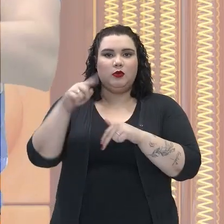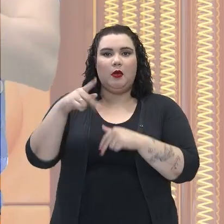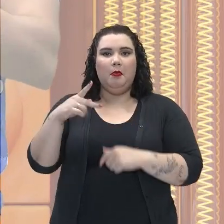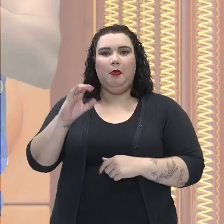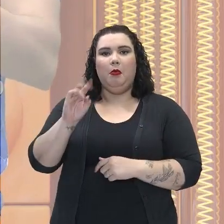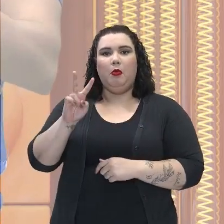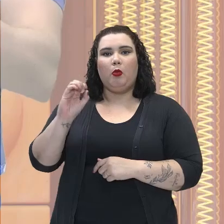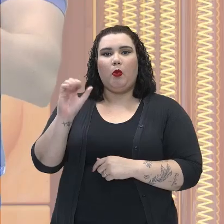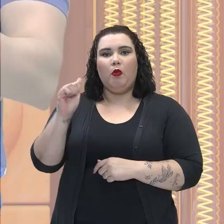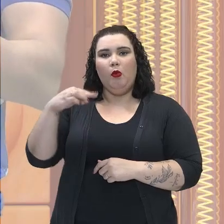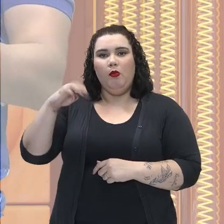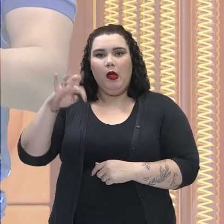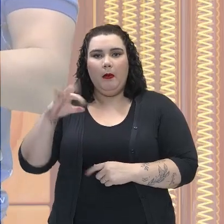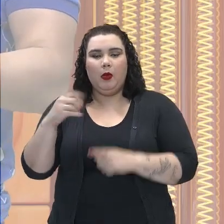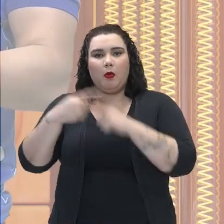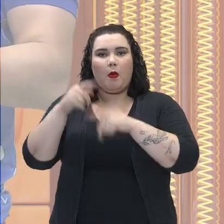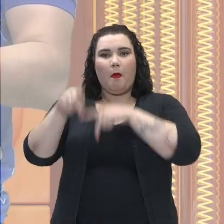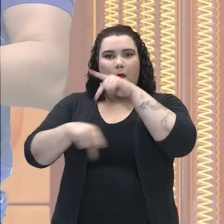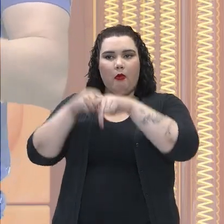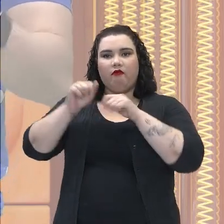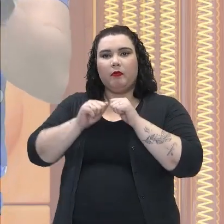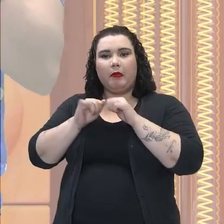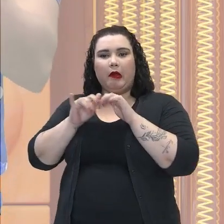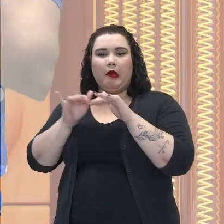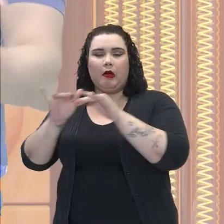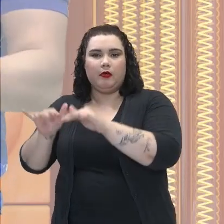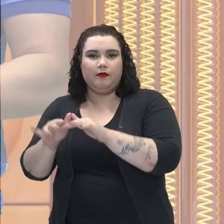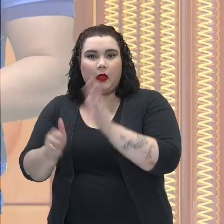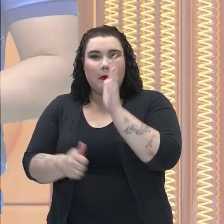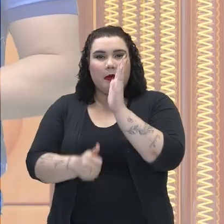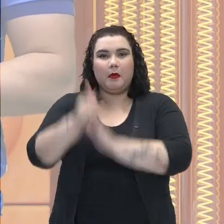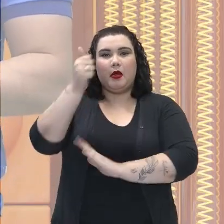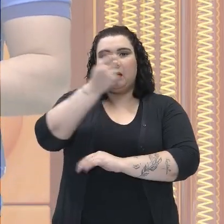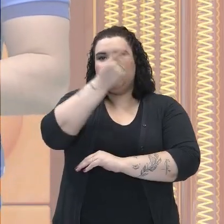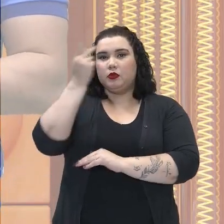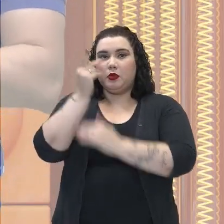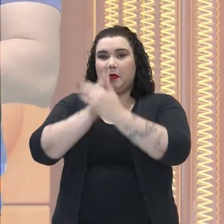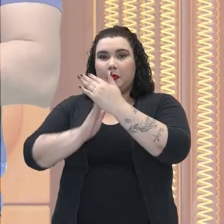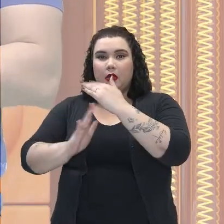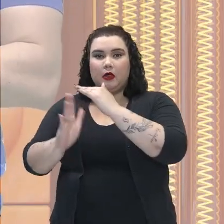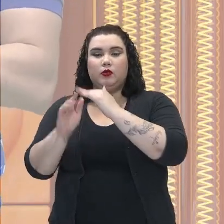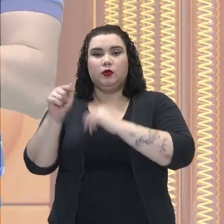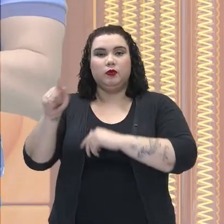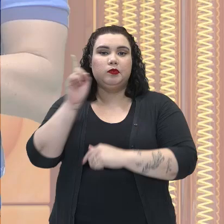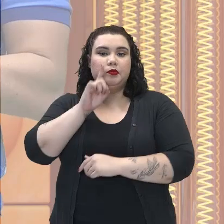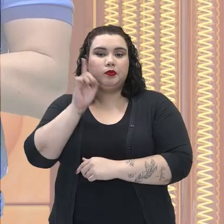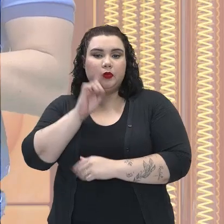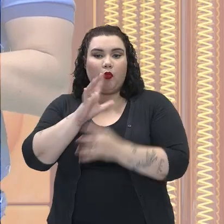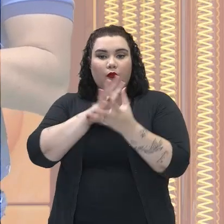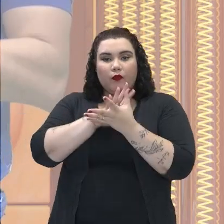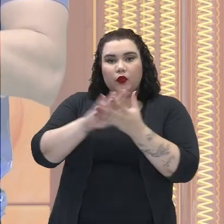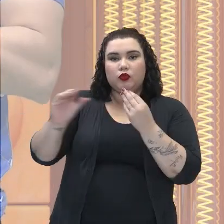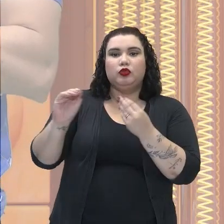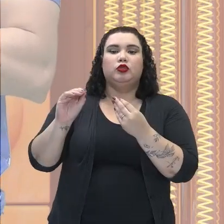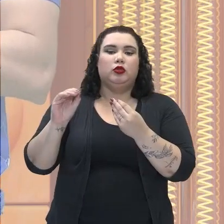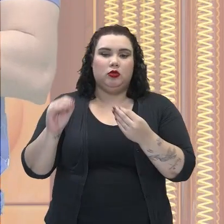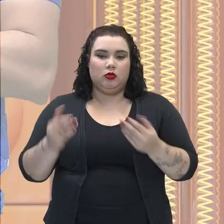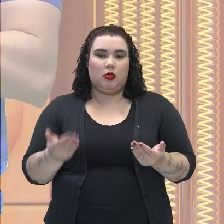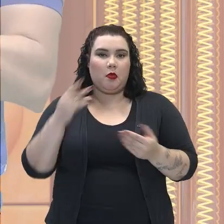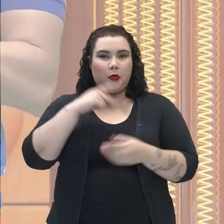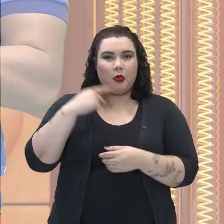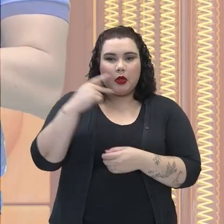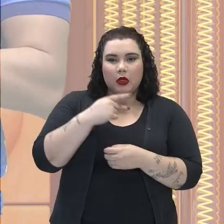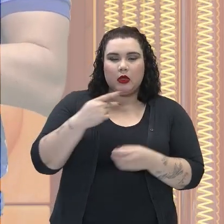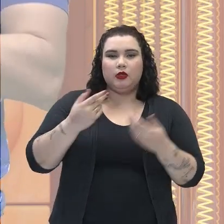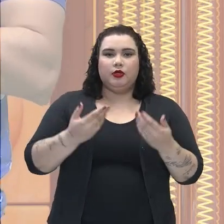certo? Então, quem migrou, por exemplo, para os Estados Unidos, os primeiros migrantes em especial, eles foram ali fugindo de perseguições políticas